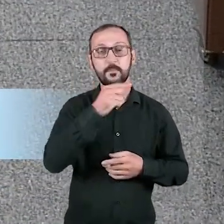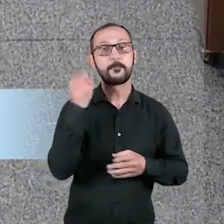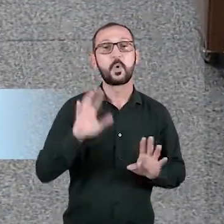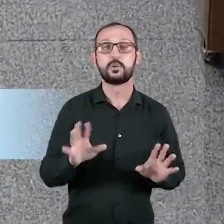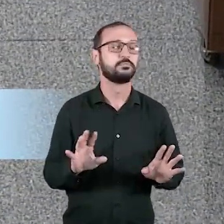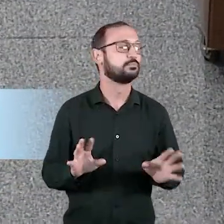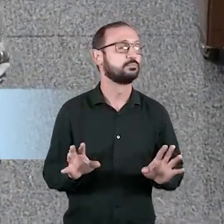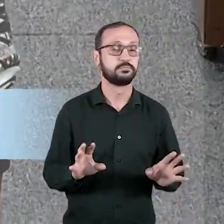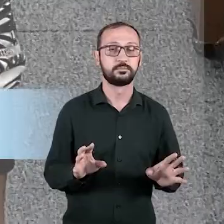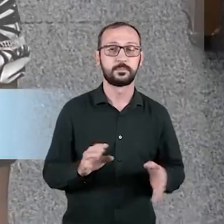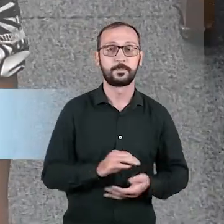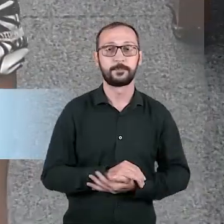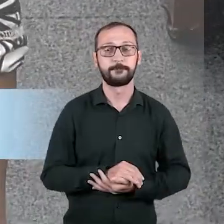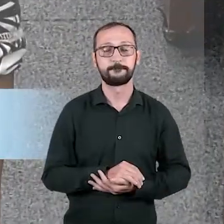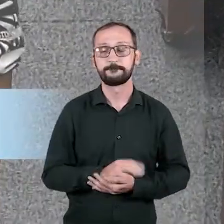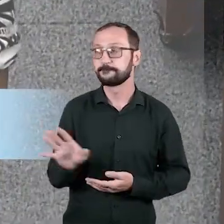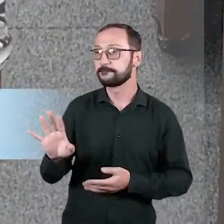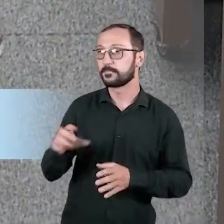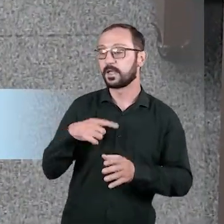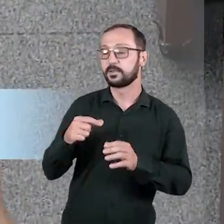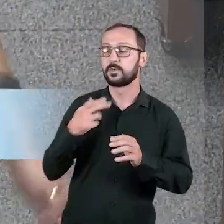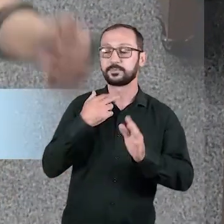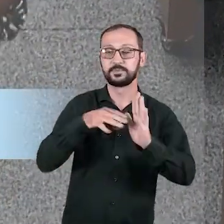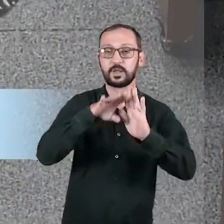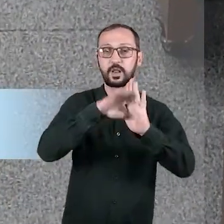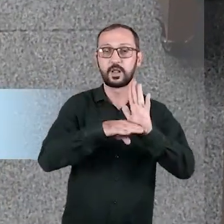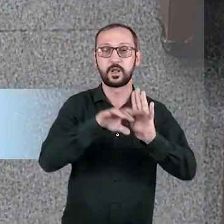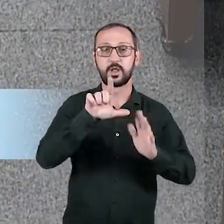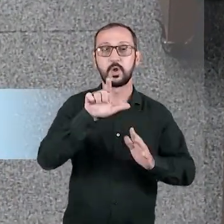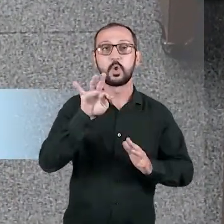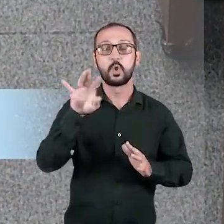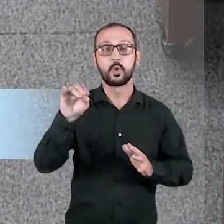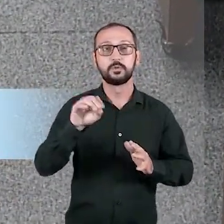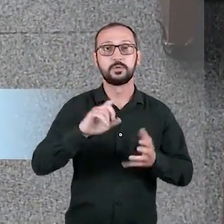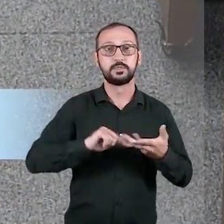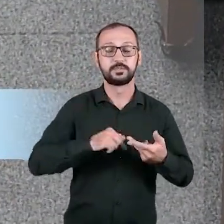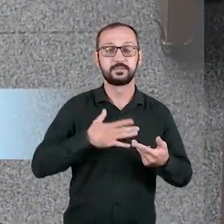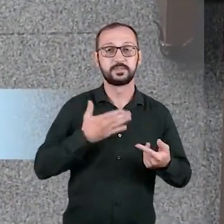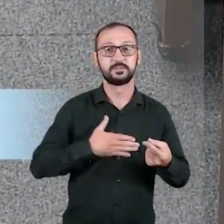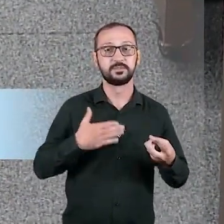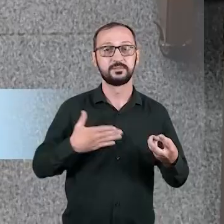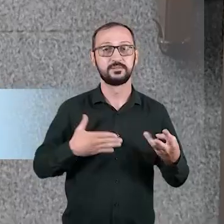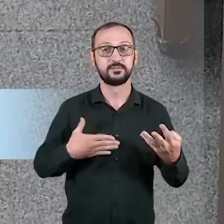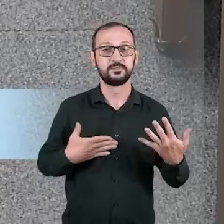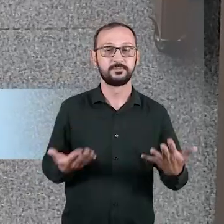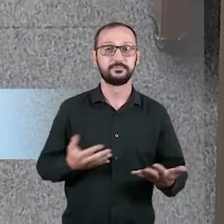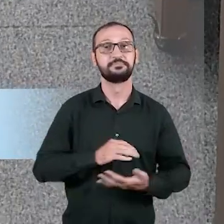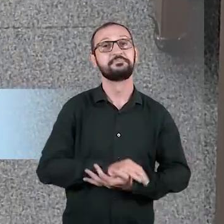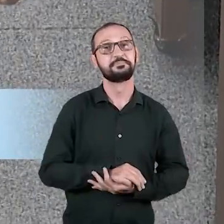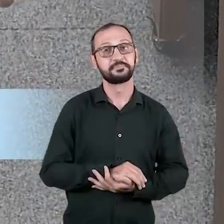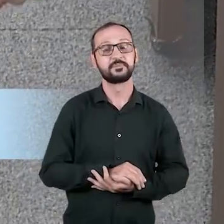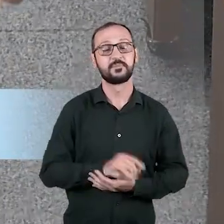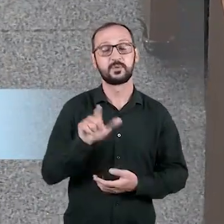perda de alguém uma pessoa. que Não. faleceu, né? Não. Nós fomos listar o luto, nós ficamos assustados, assim, onde o luto